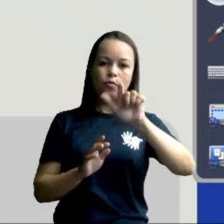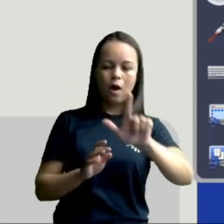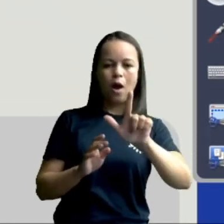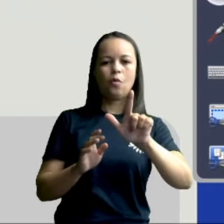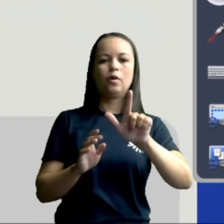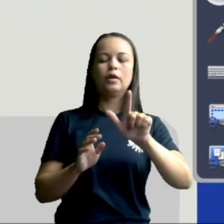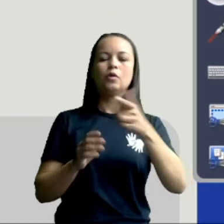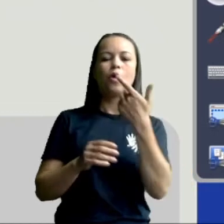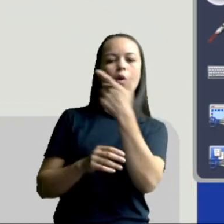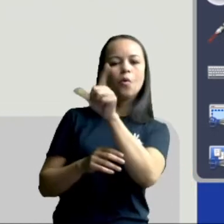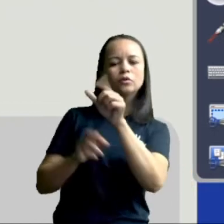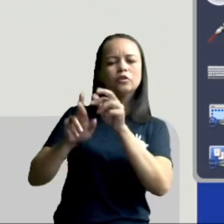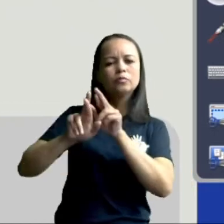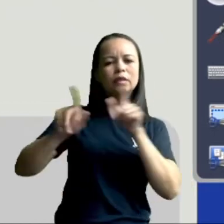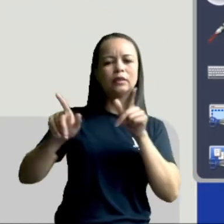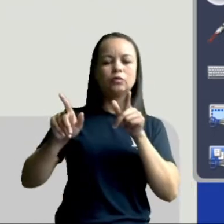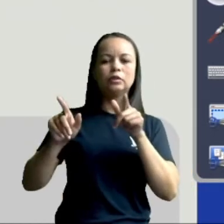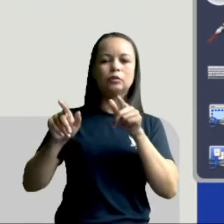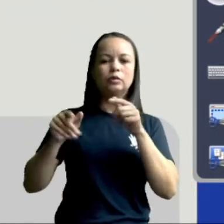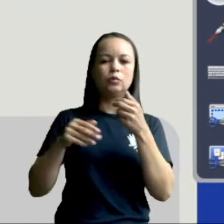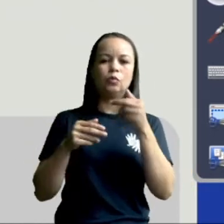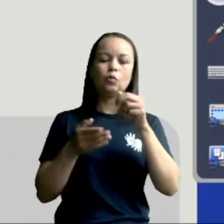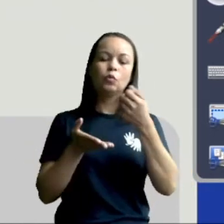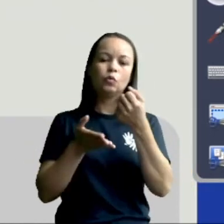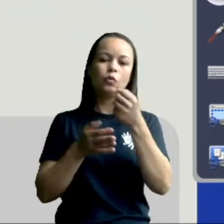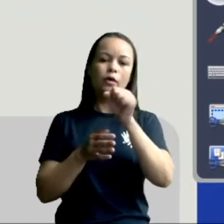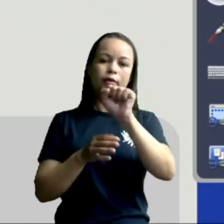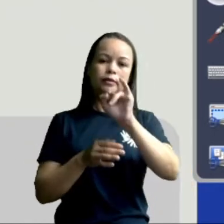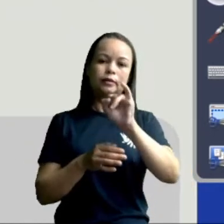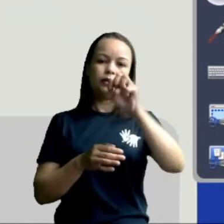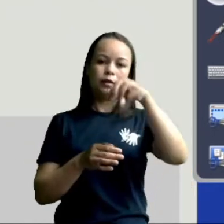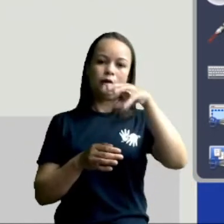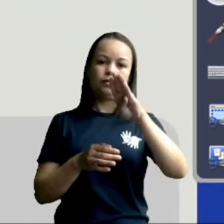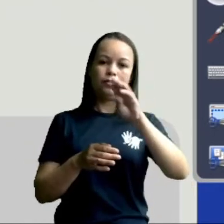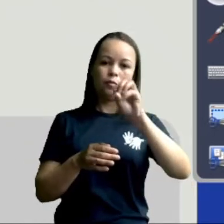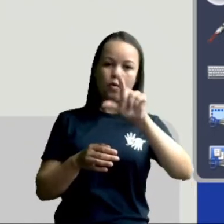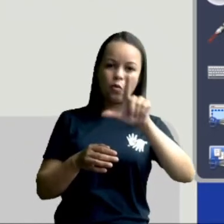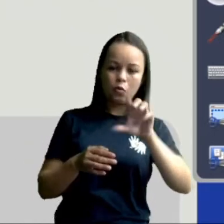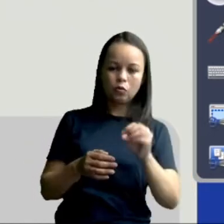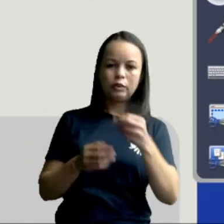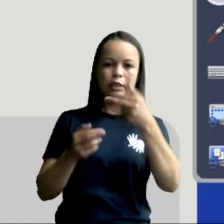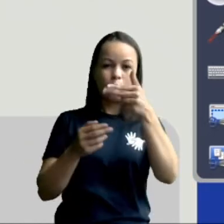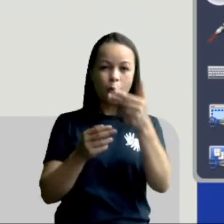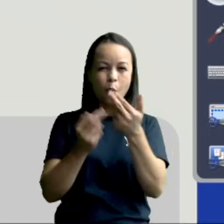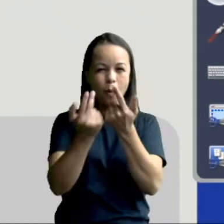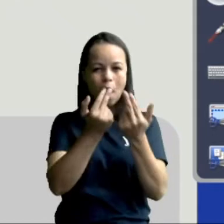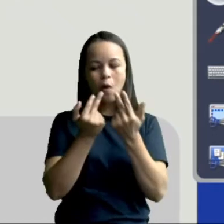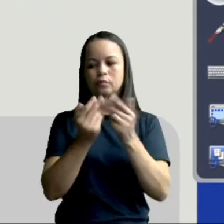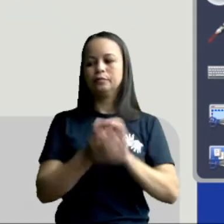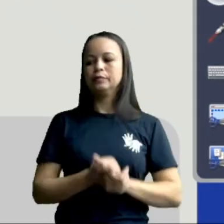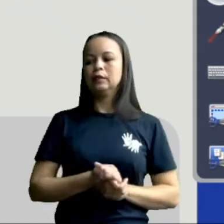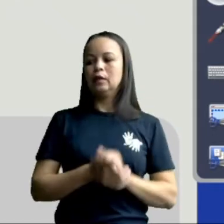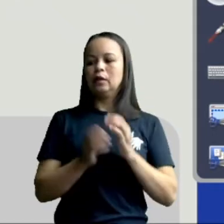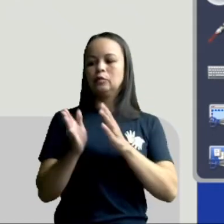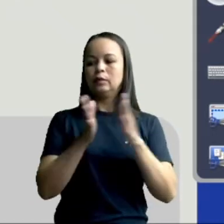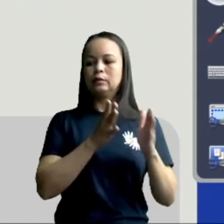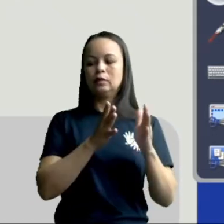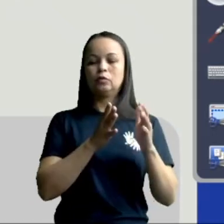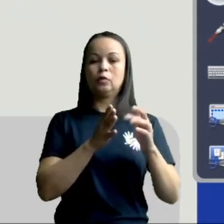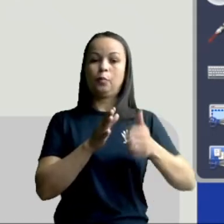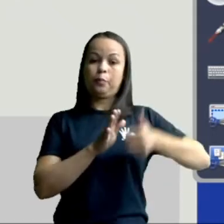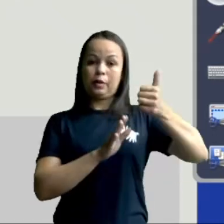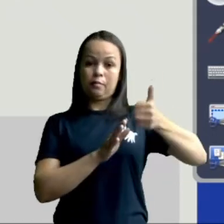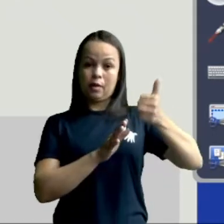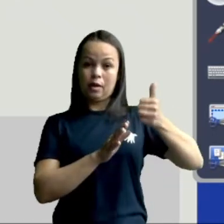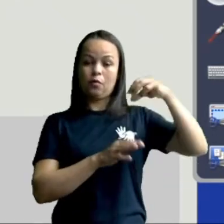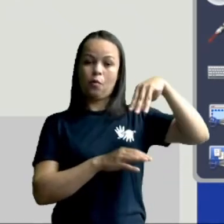do outro lado do símbolo de igual. A expressão deste primeiro lado, a gente chama de primeiro